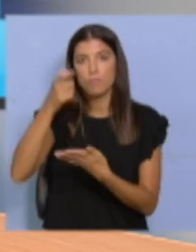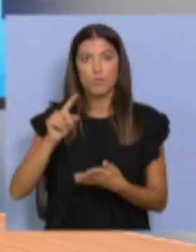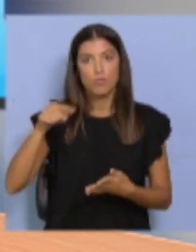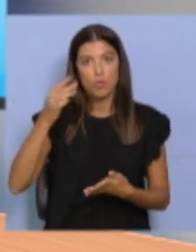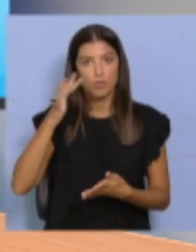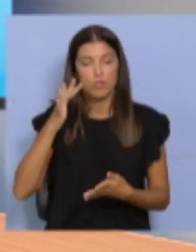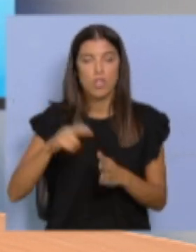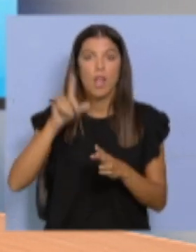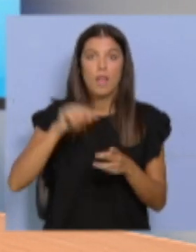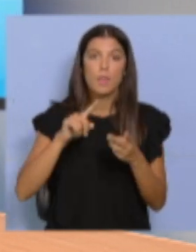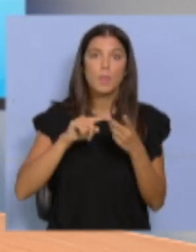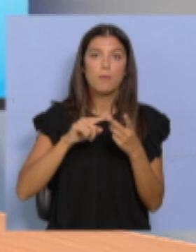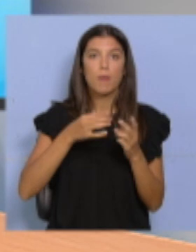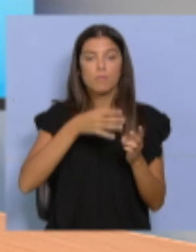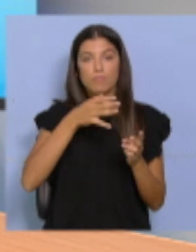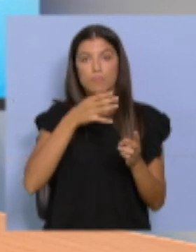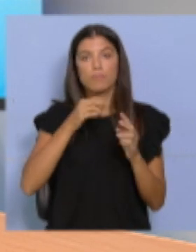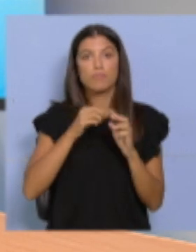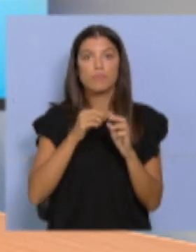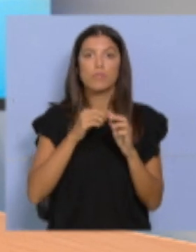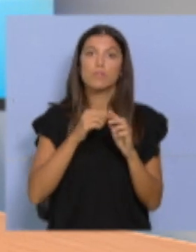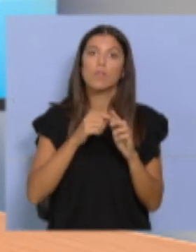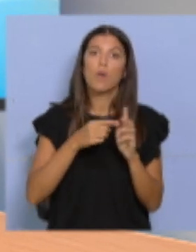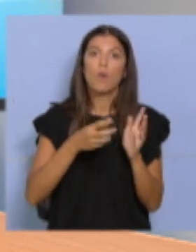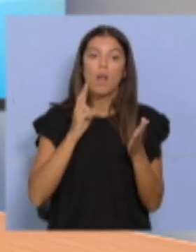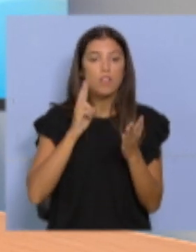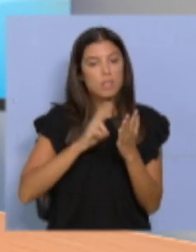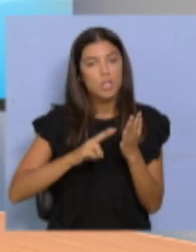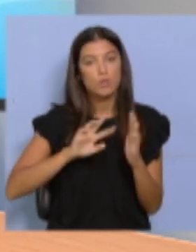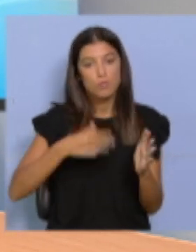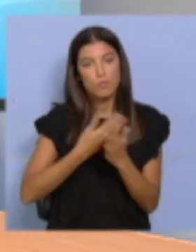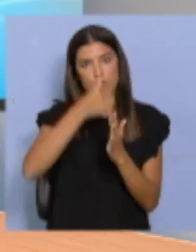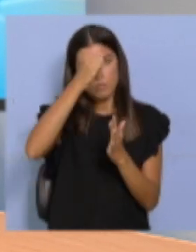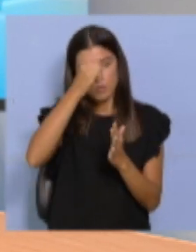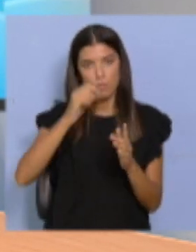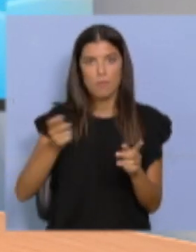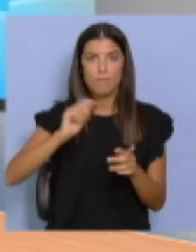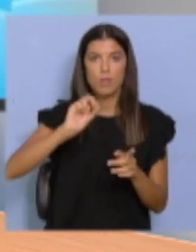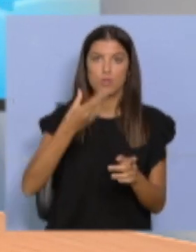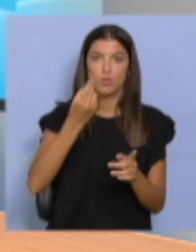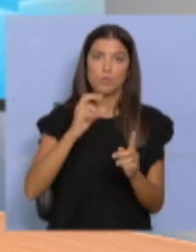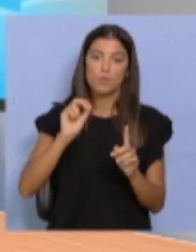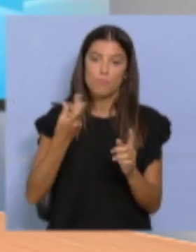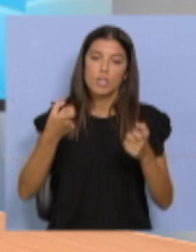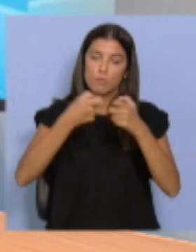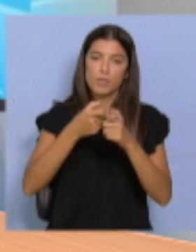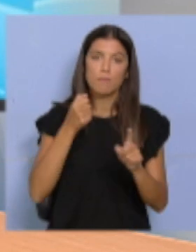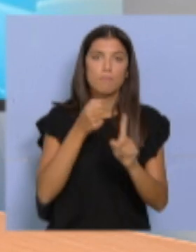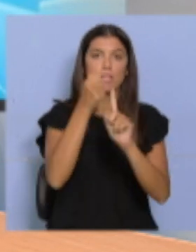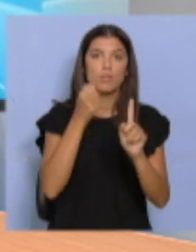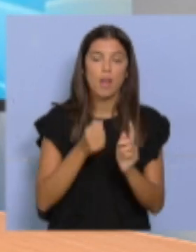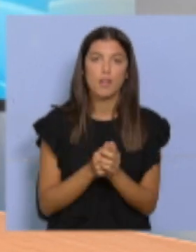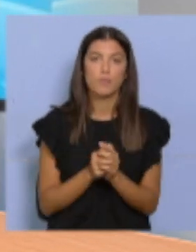também comentarmos a liturgia proposta para este domingo, no mês de outubro, o mês missionário. Pedi-lhe para começar